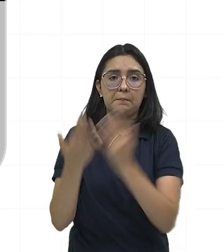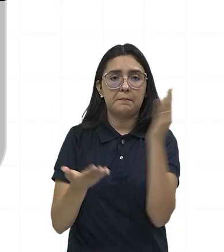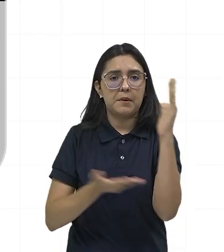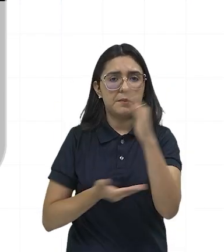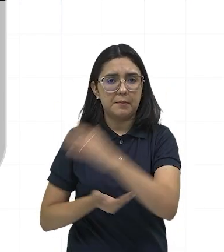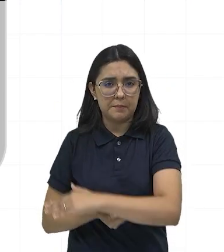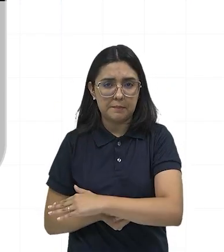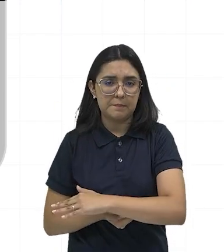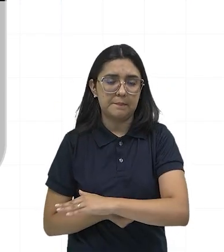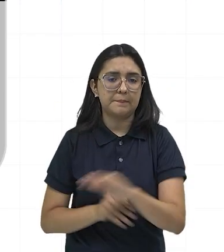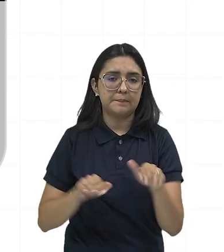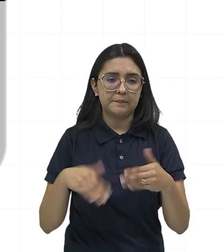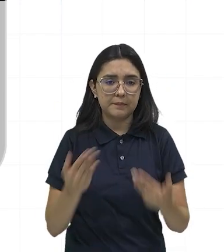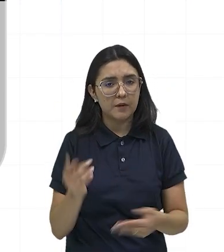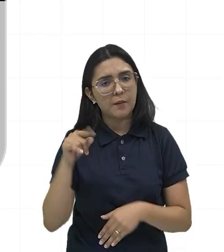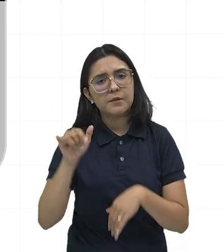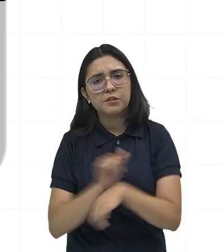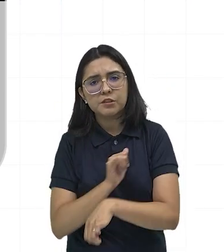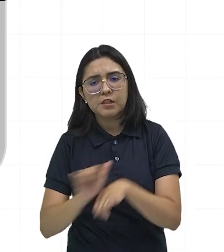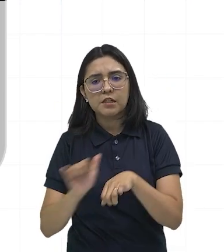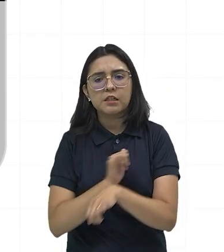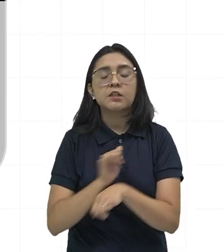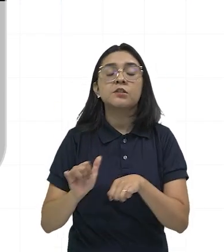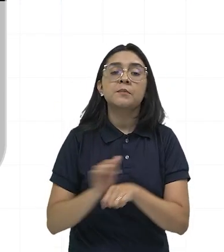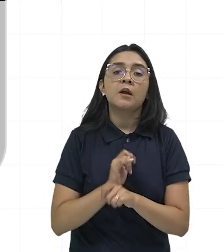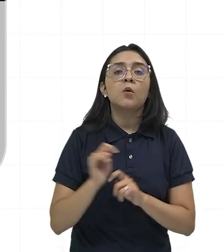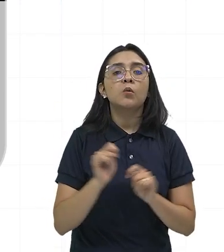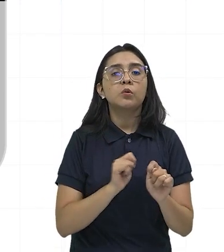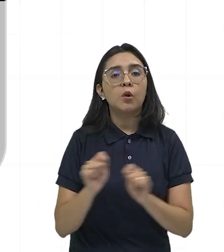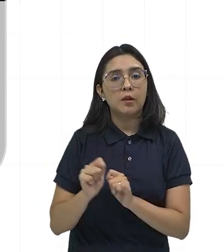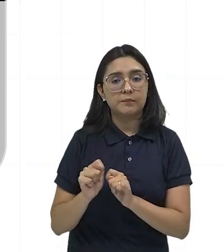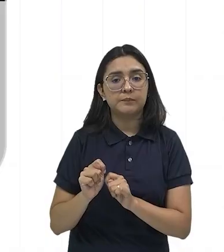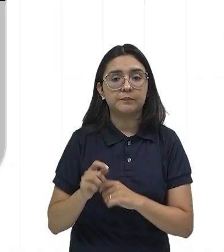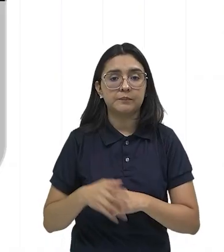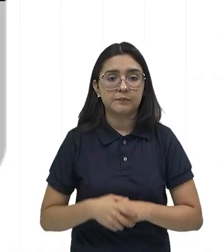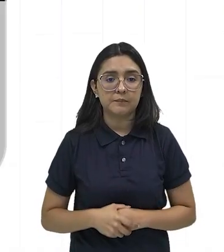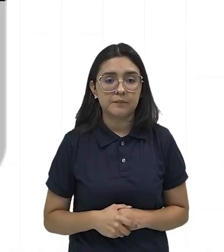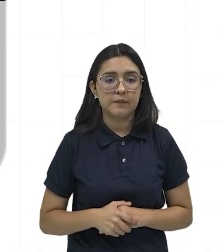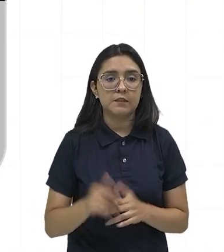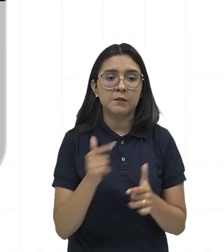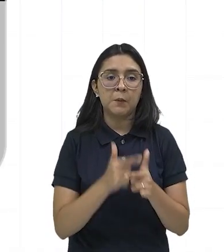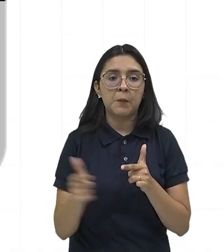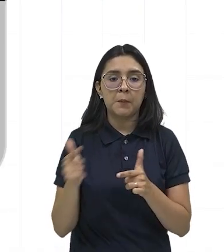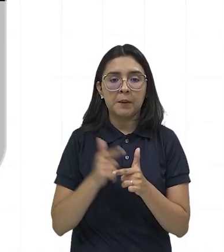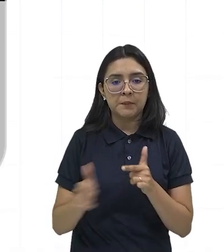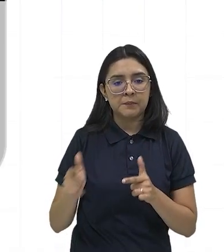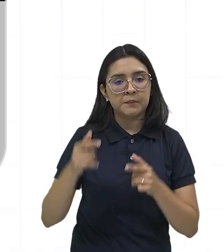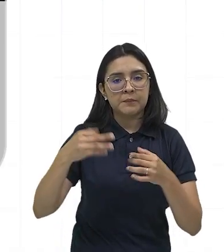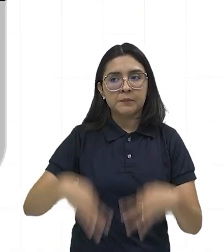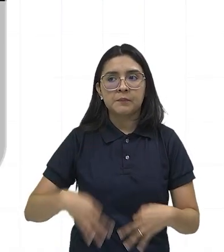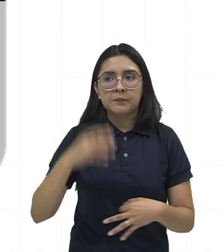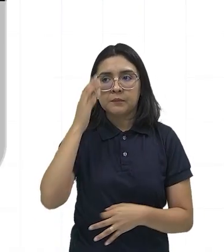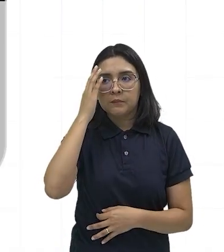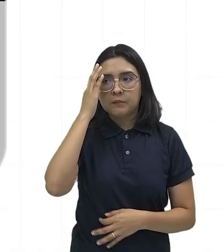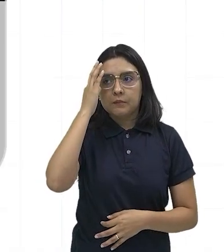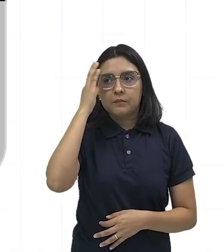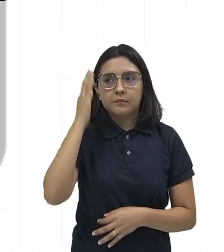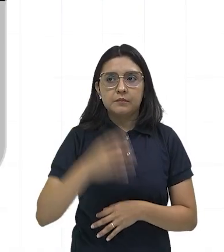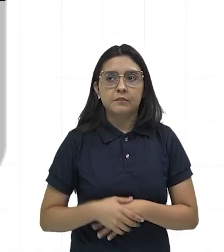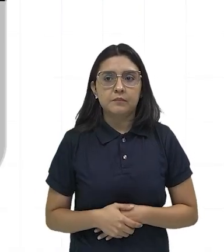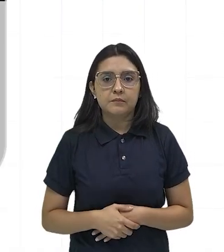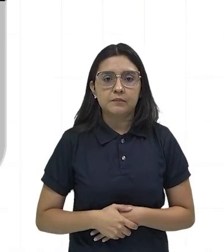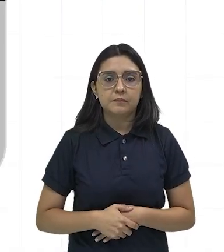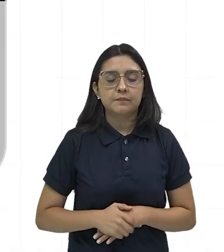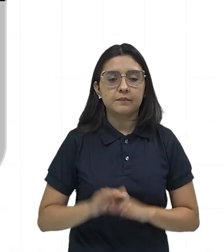maneira para tentar controlar essa situação, certo? E aí nós